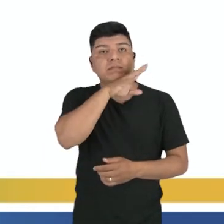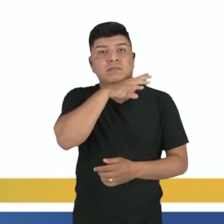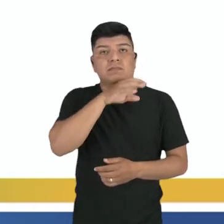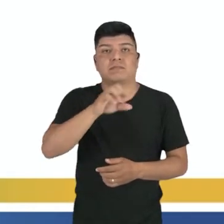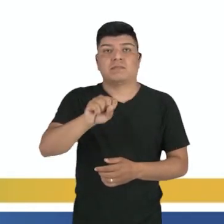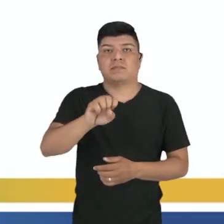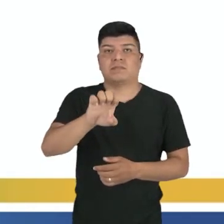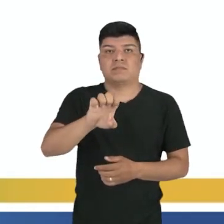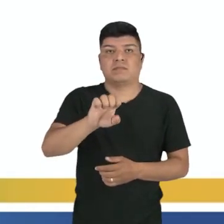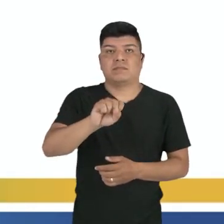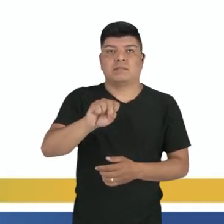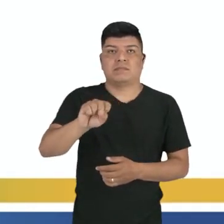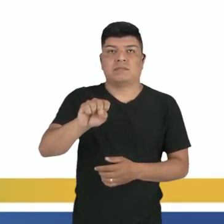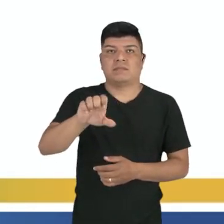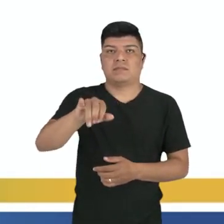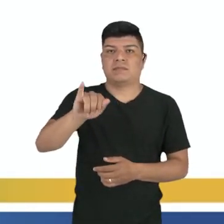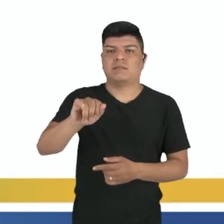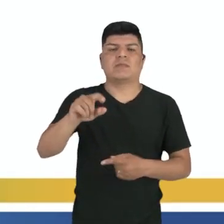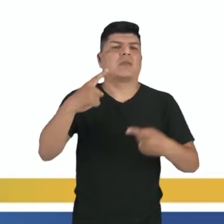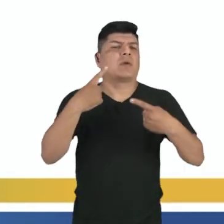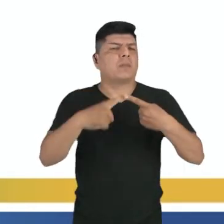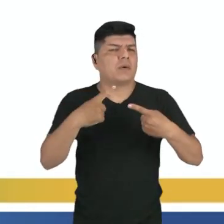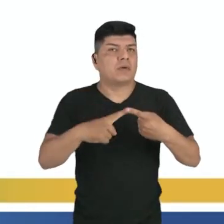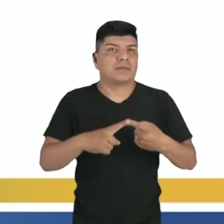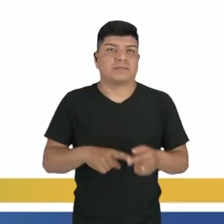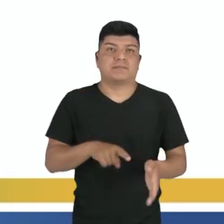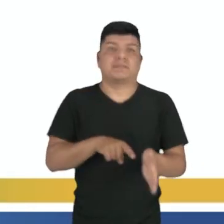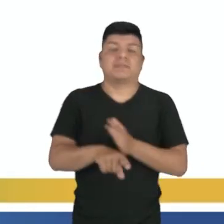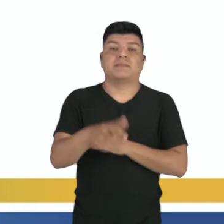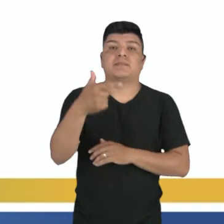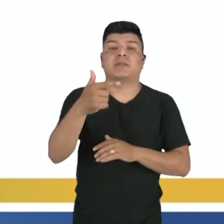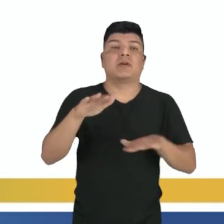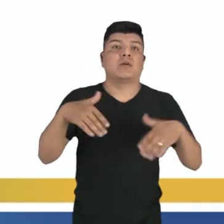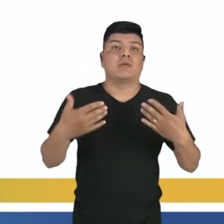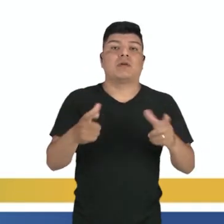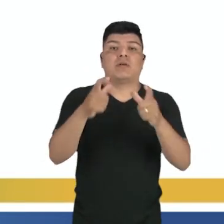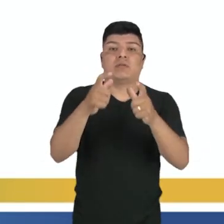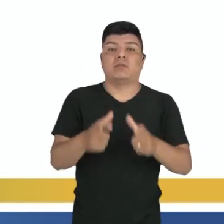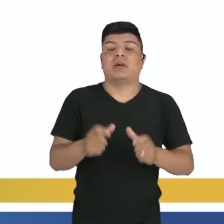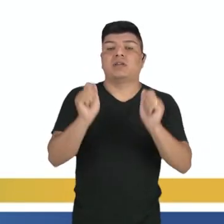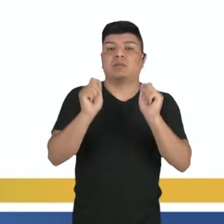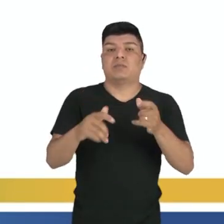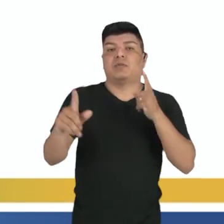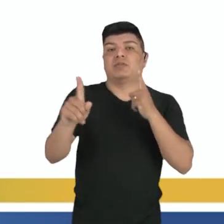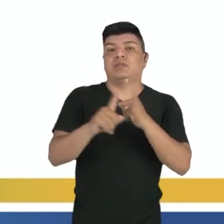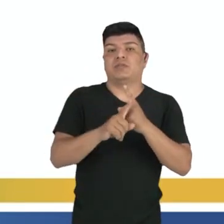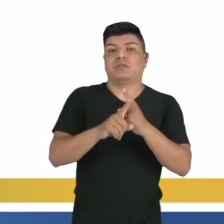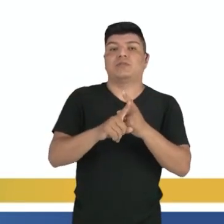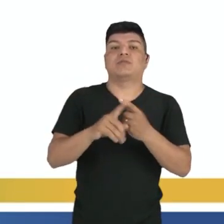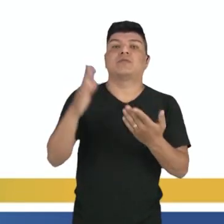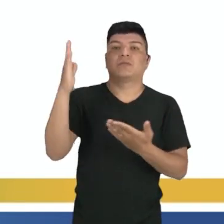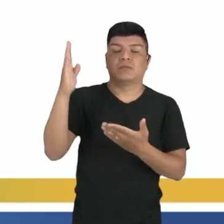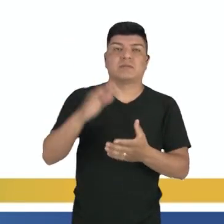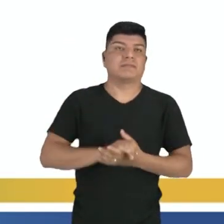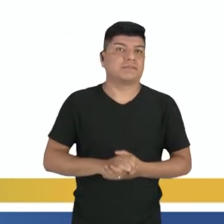quê? E aí, na primeira questão, qual ambiente que a gente pode encontrar os